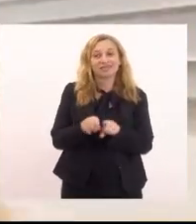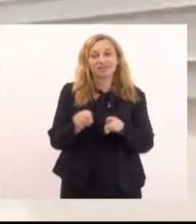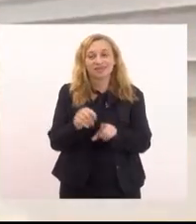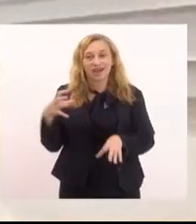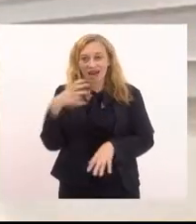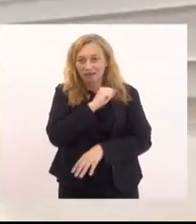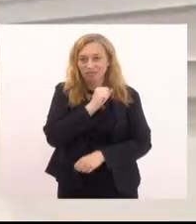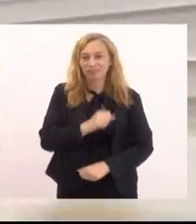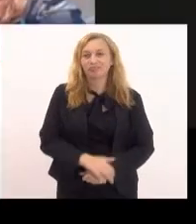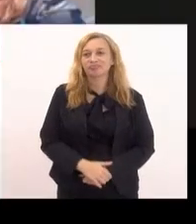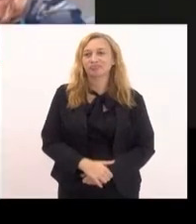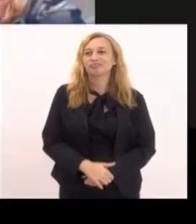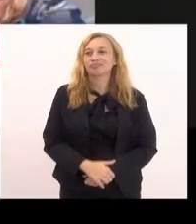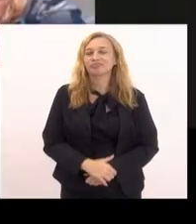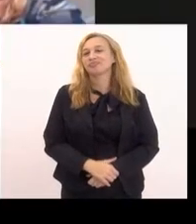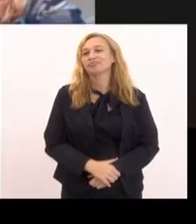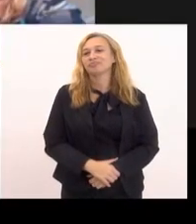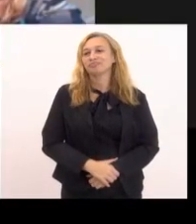urgência.